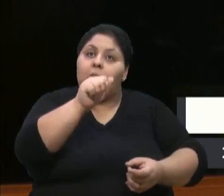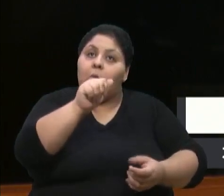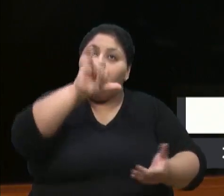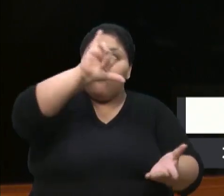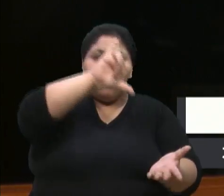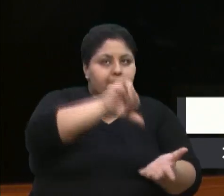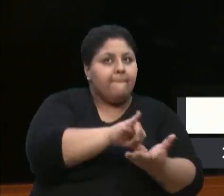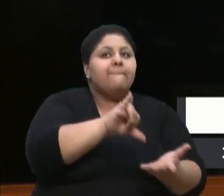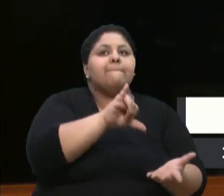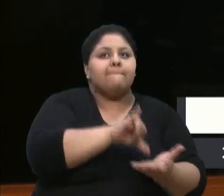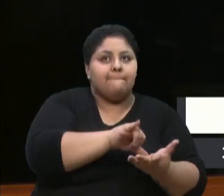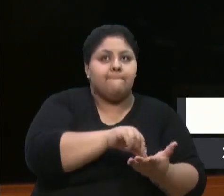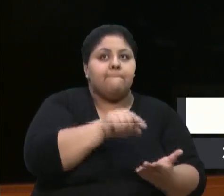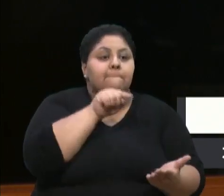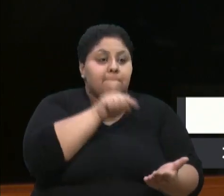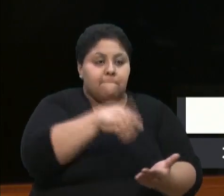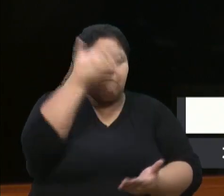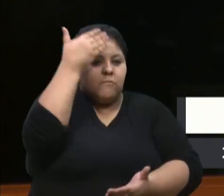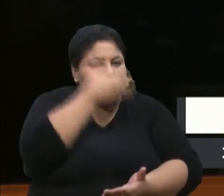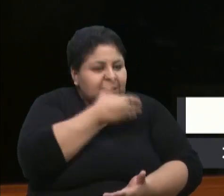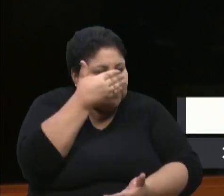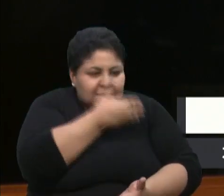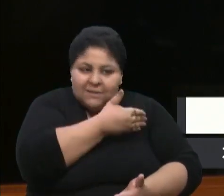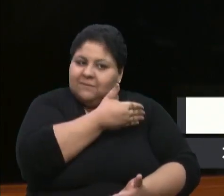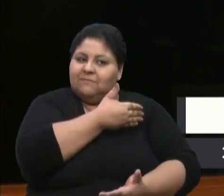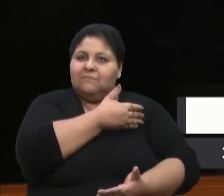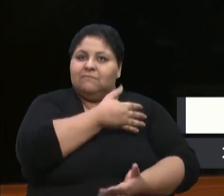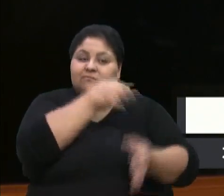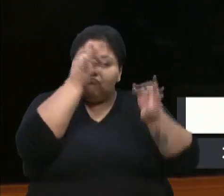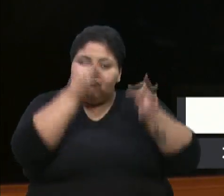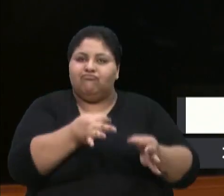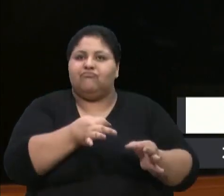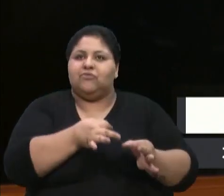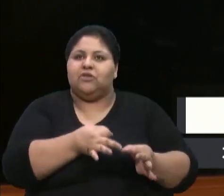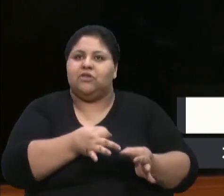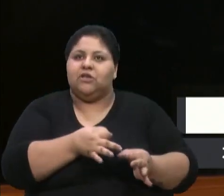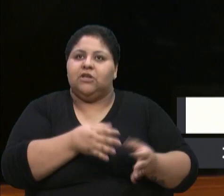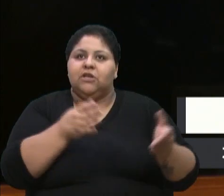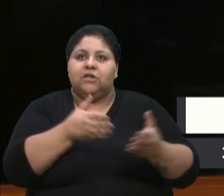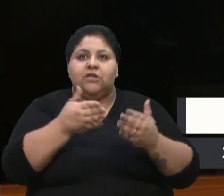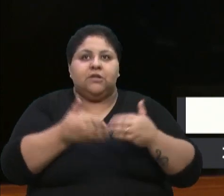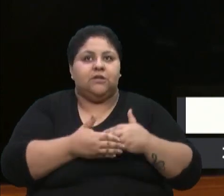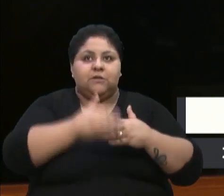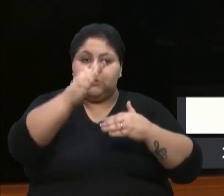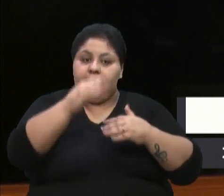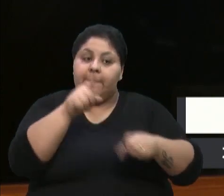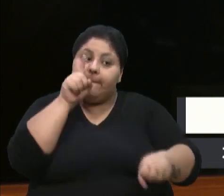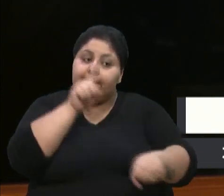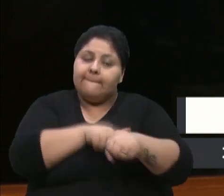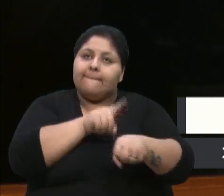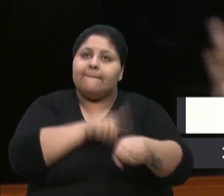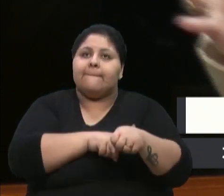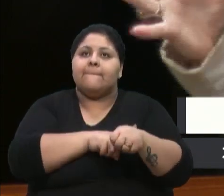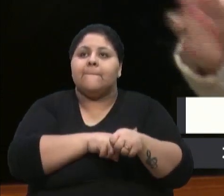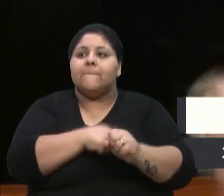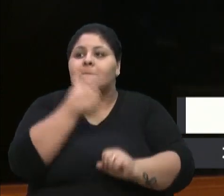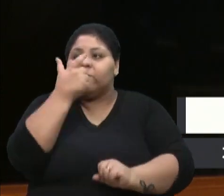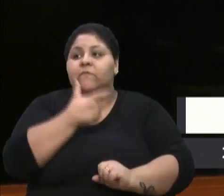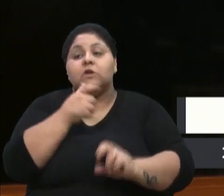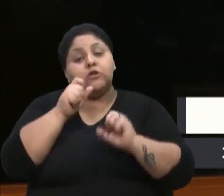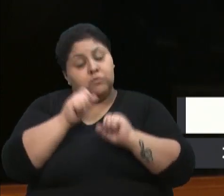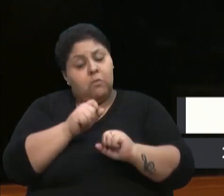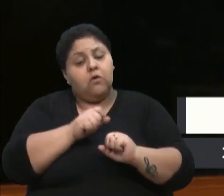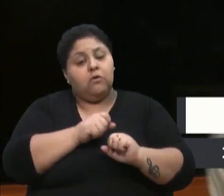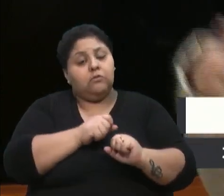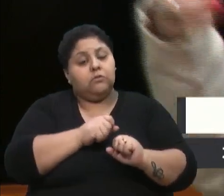Está comprovado que não funciona. Já está mais do que em tempo. Acho que pode ter